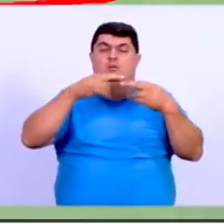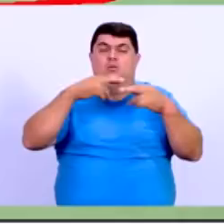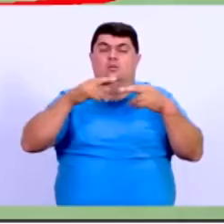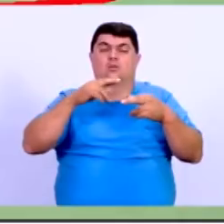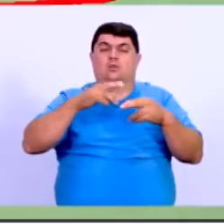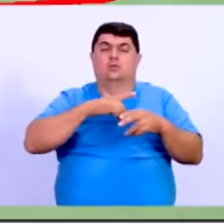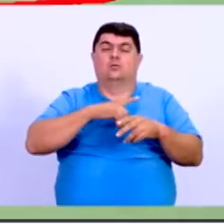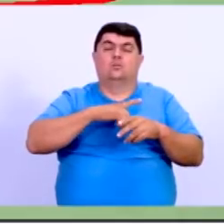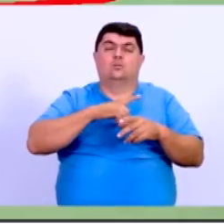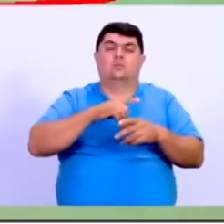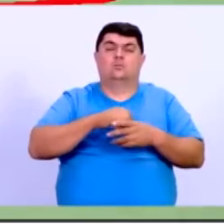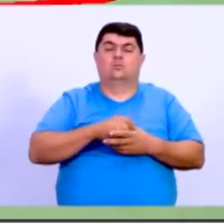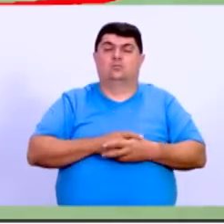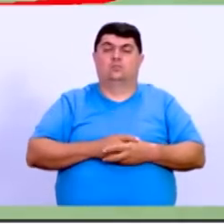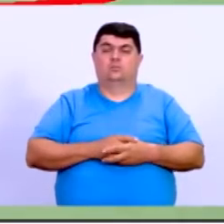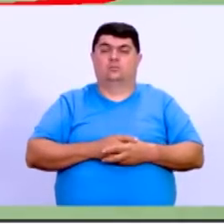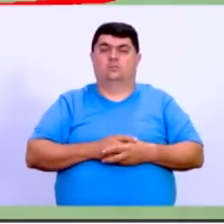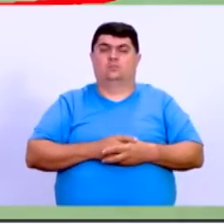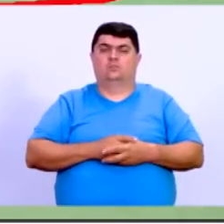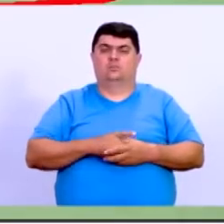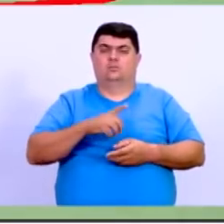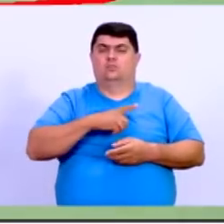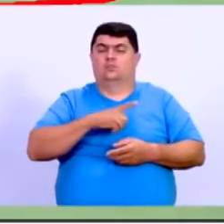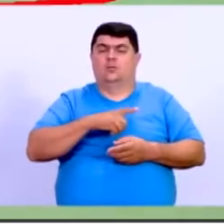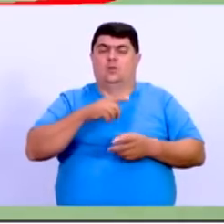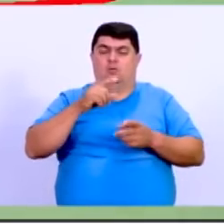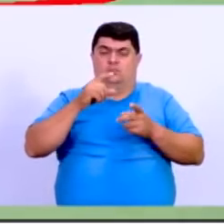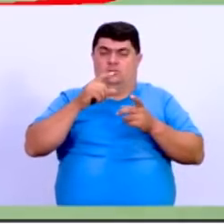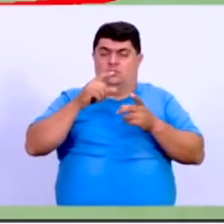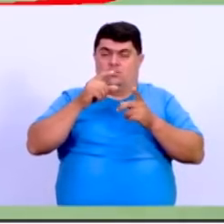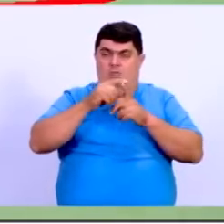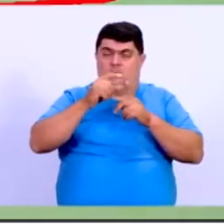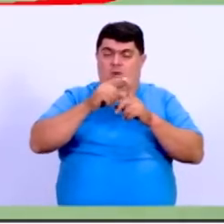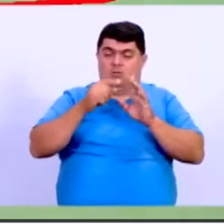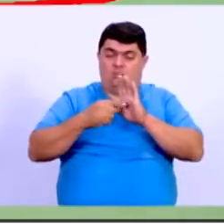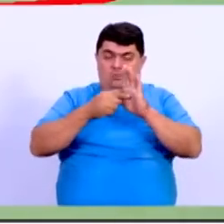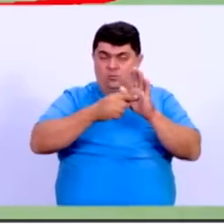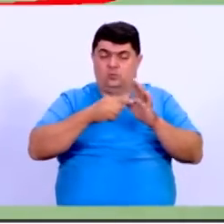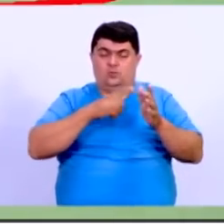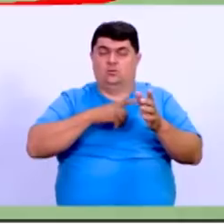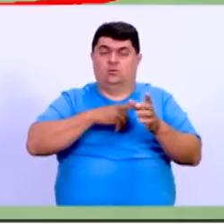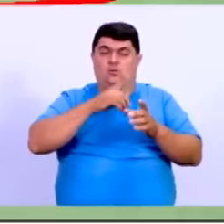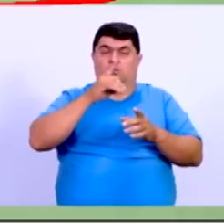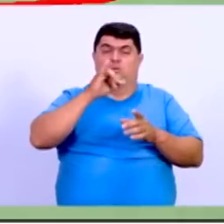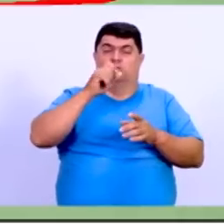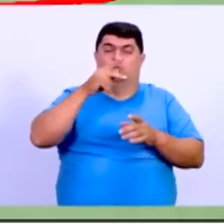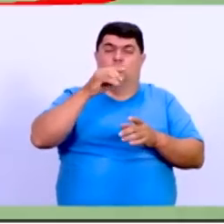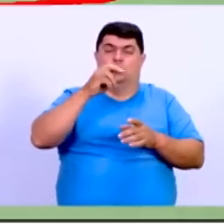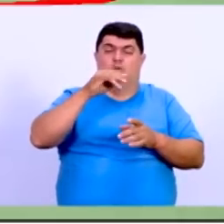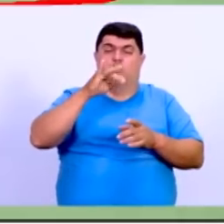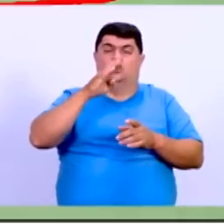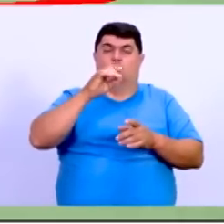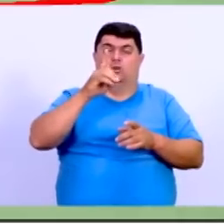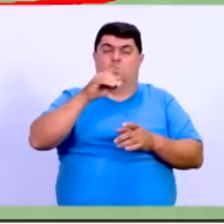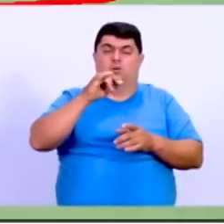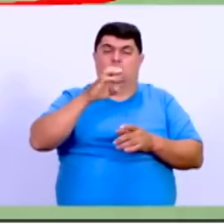pouco diferenciadas, né? Então, essas palavras aqui que a gente destacou, ó, disponibilidade,